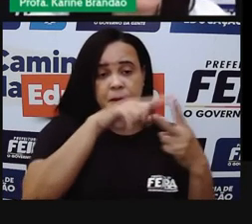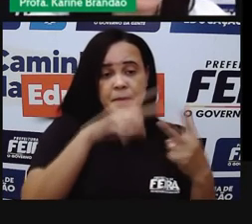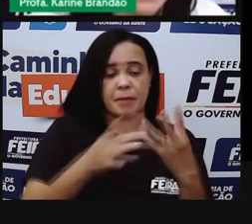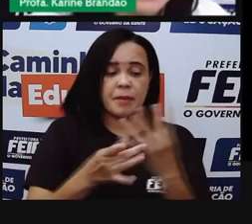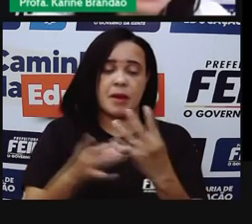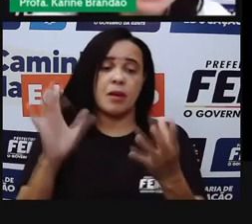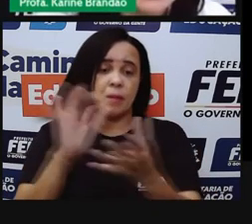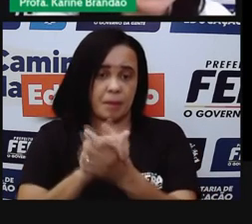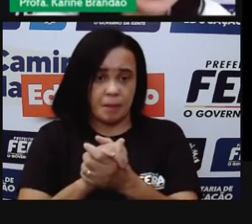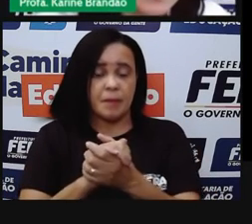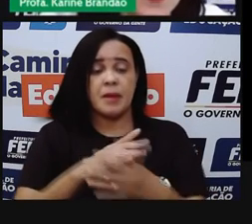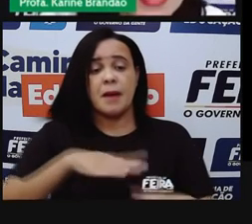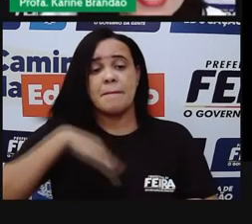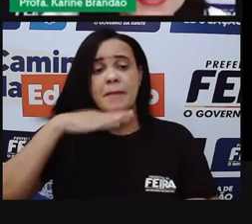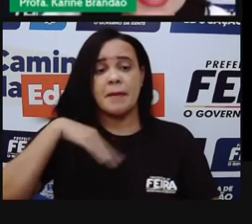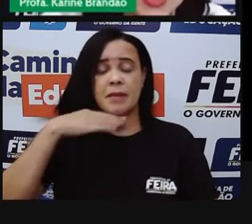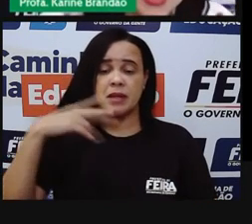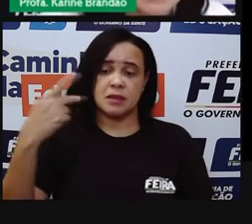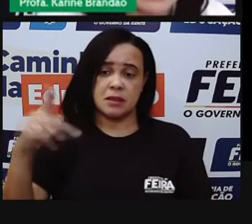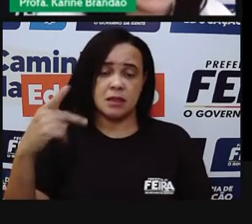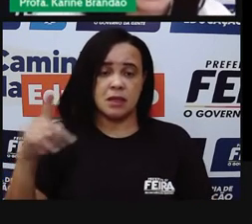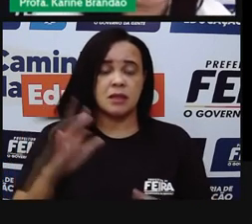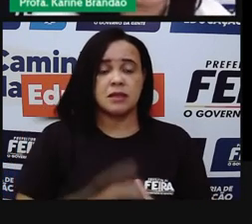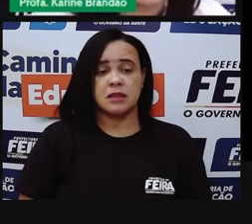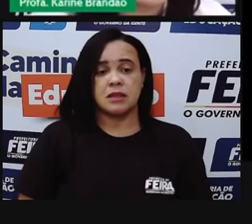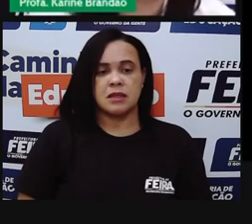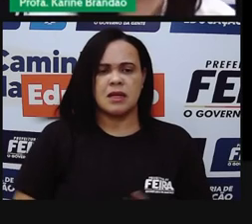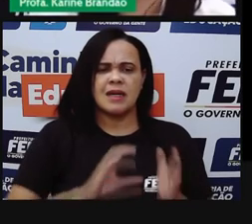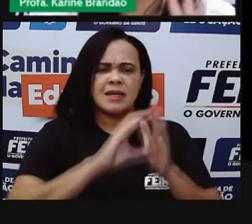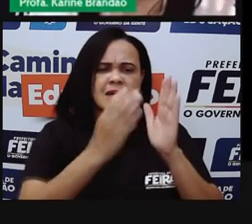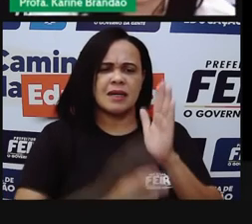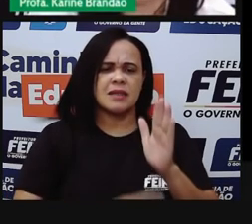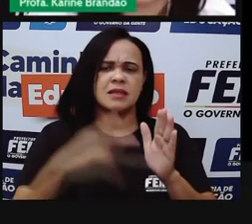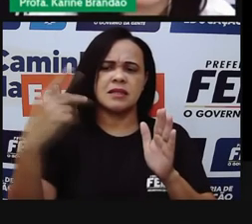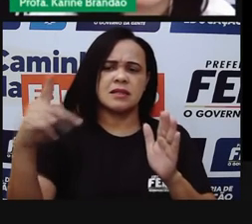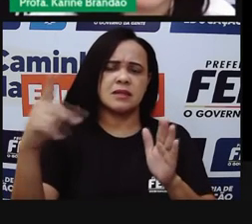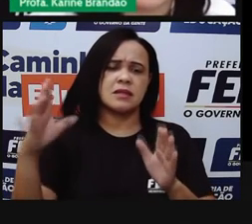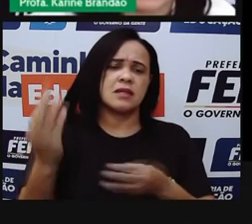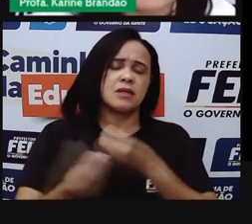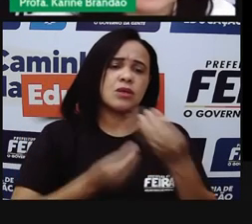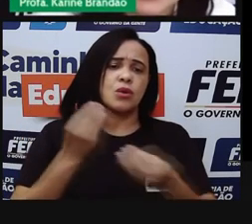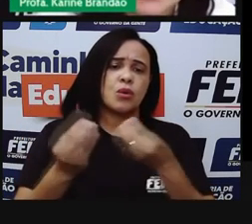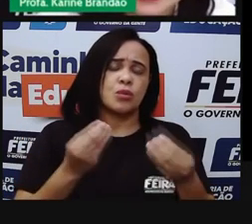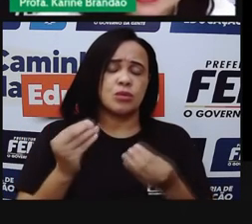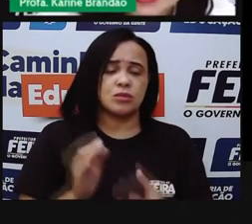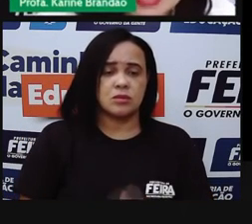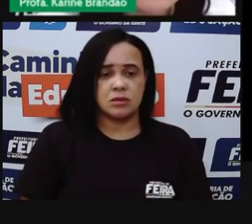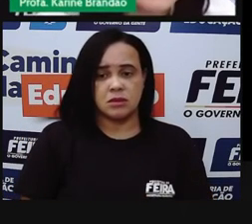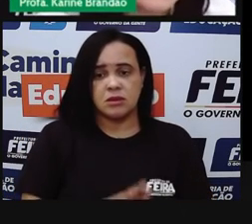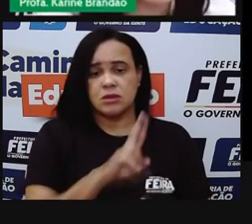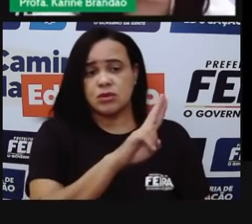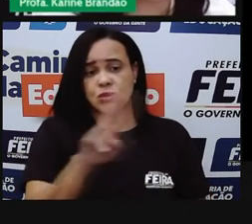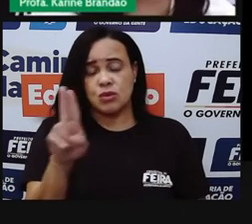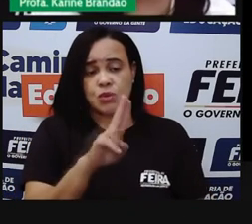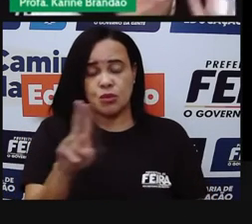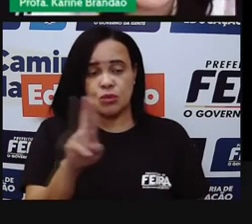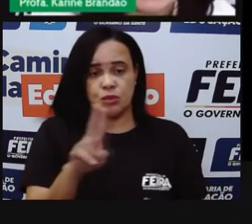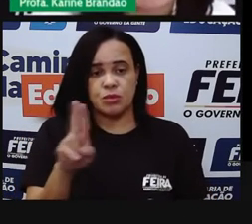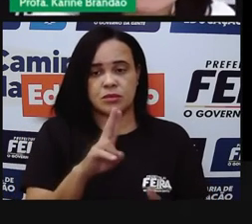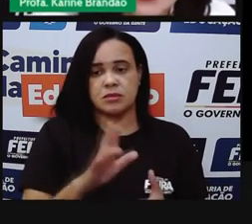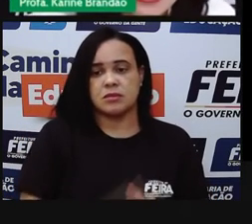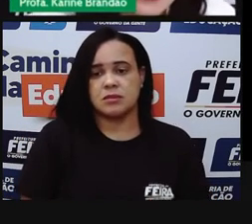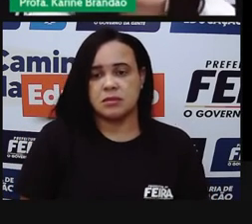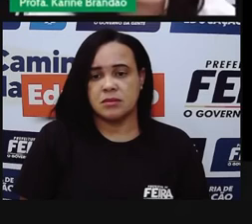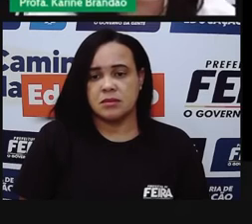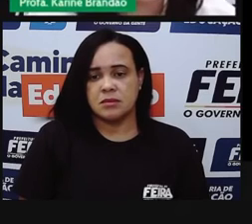a mãe e o pai aí, tem qual característica para dar? Dei um nome de letras, né? A característica